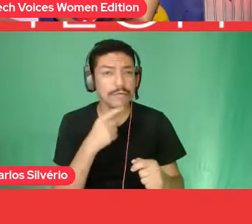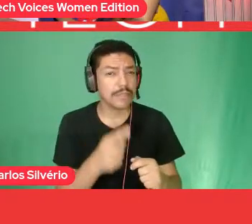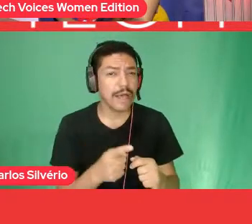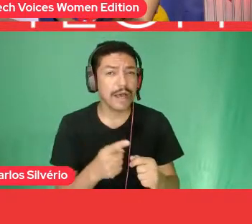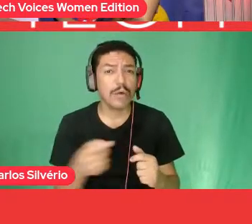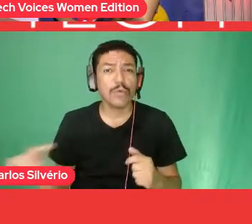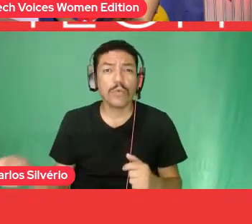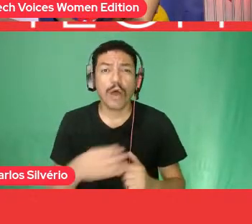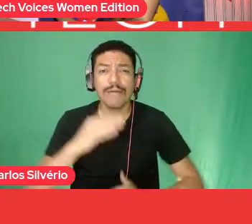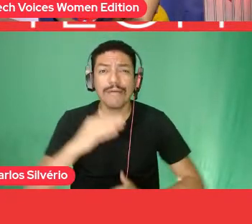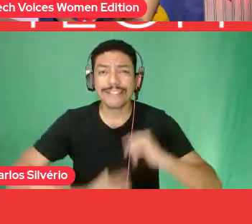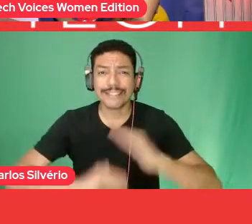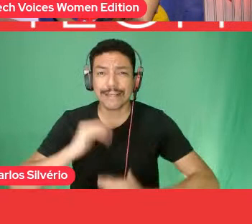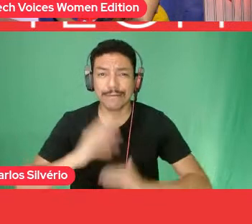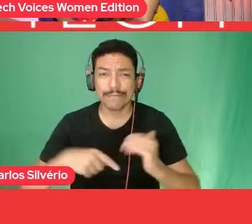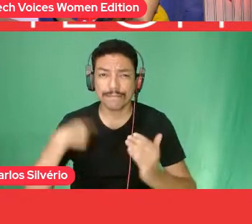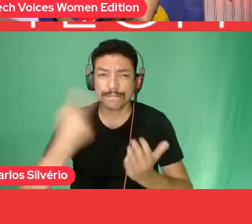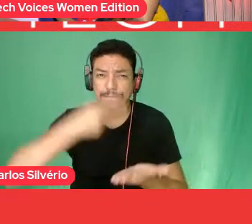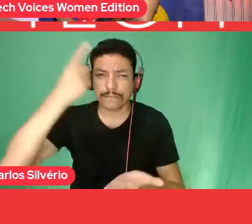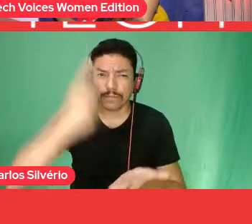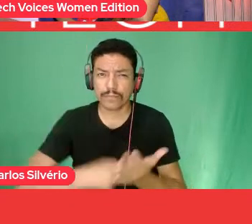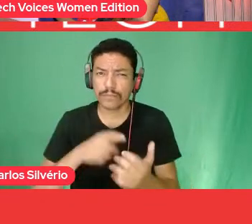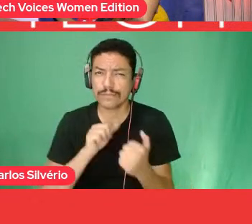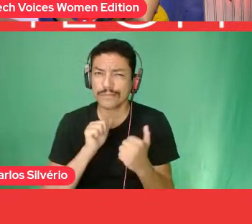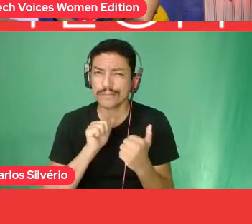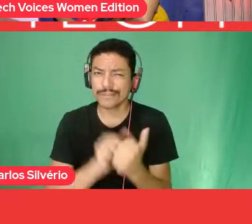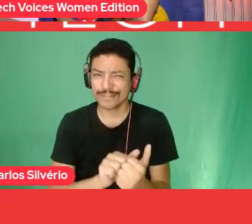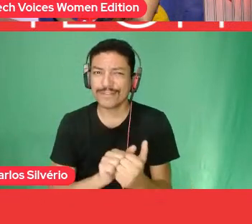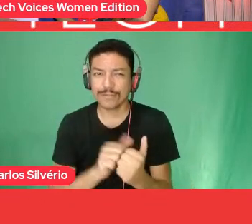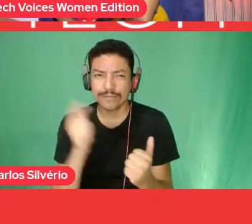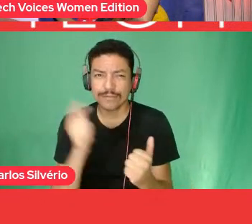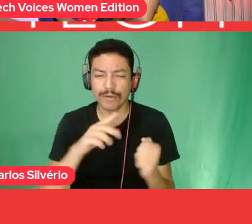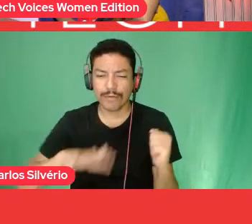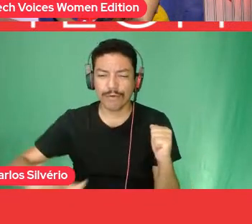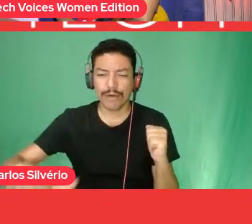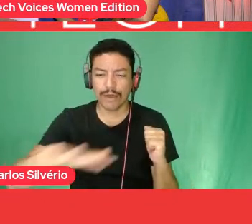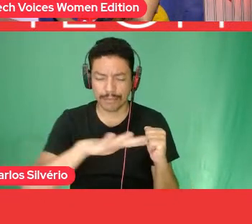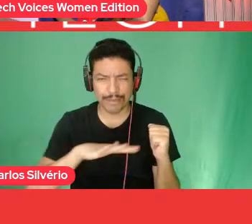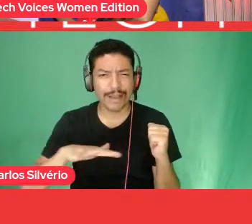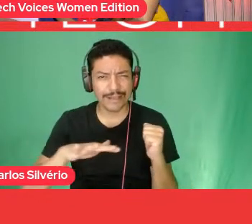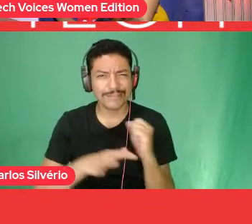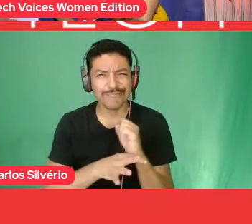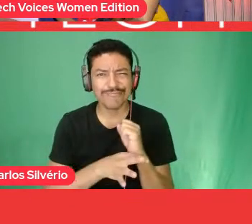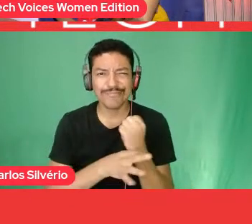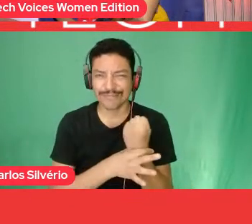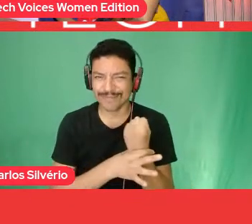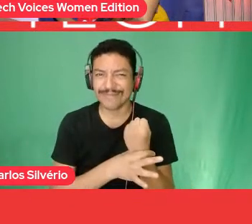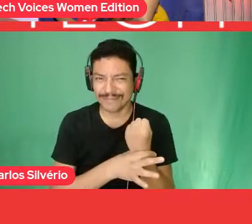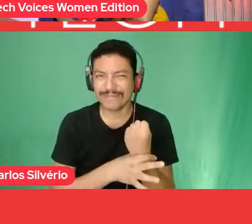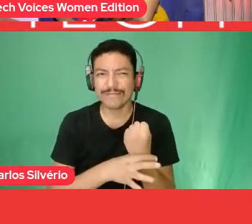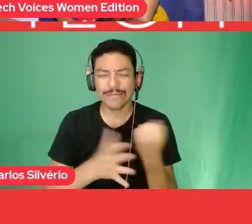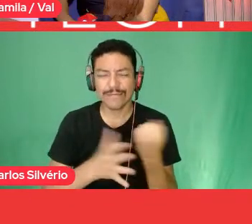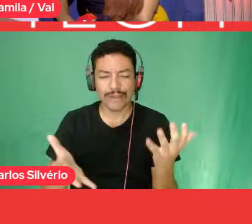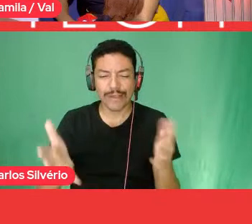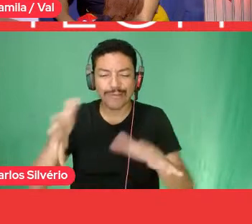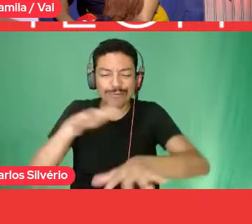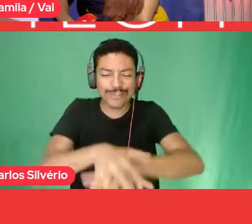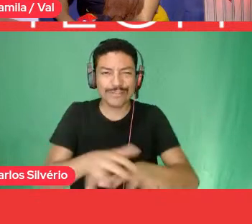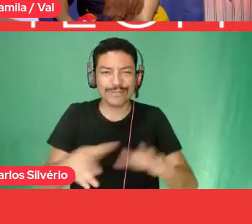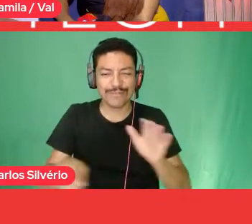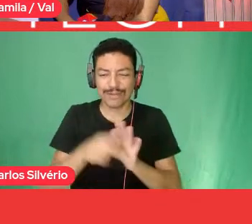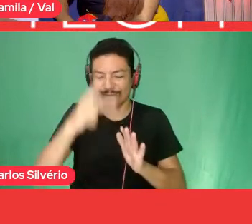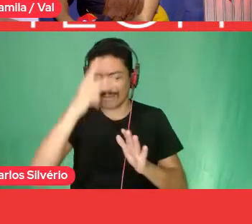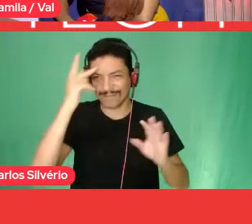construir juntas e juntos para cada vez mais ter um ambiente que seja mais seguro, mais inclusivo para todas as